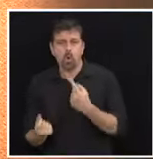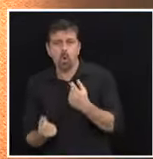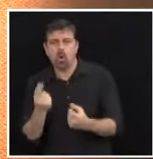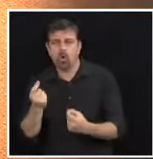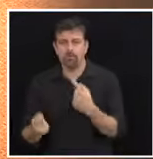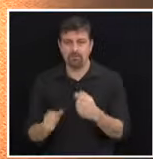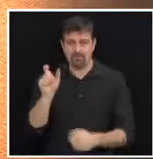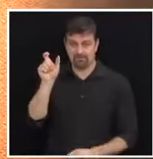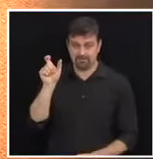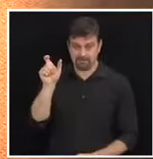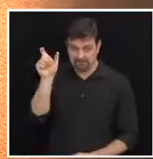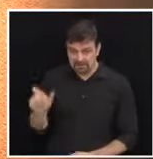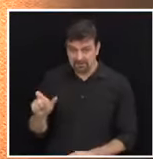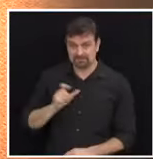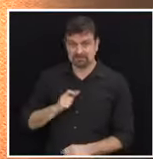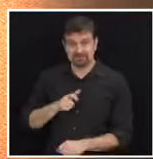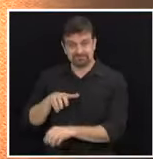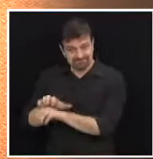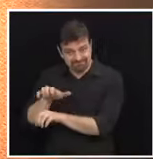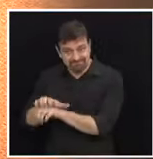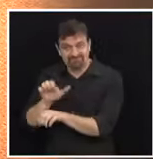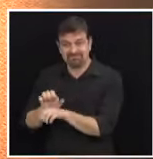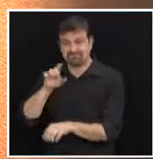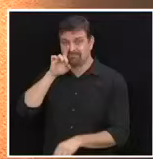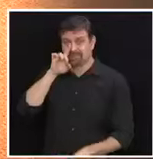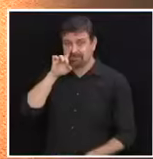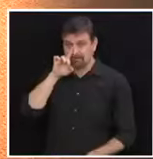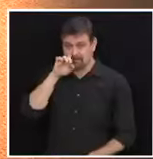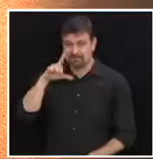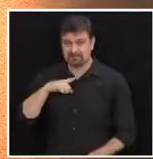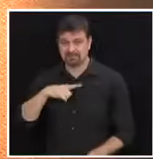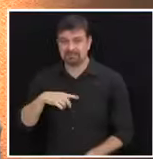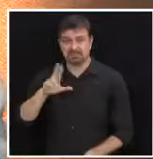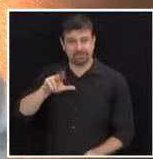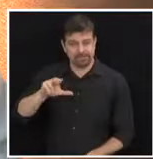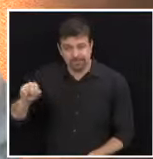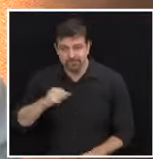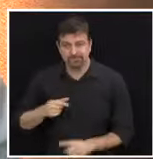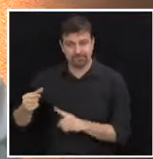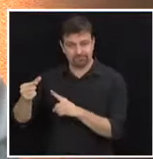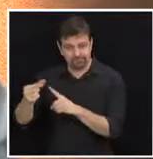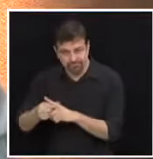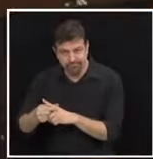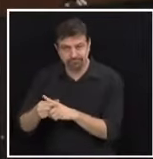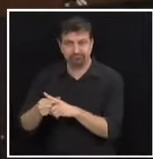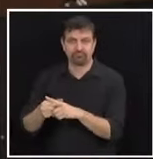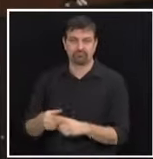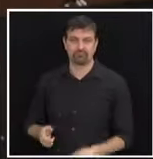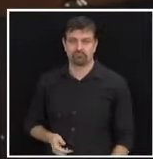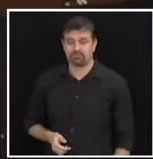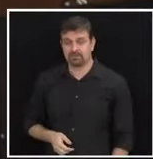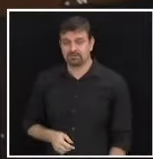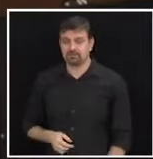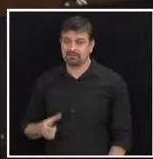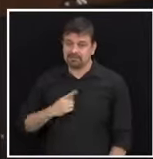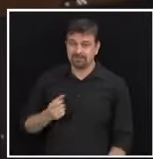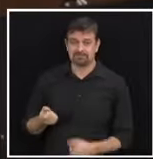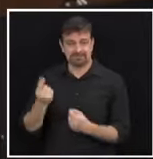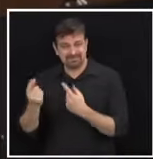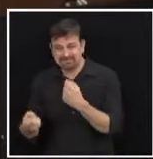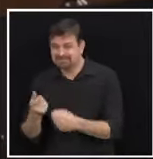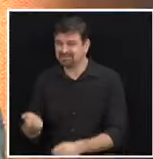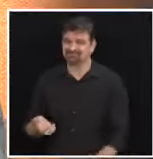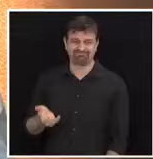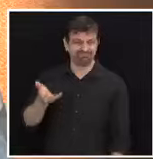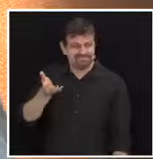prática sexual de risco e de forma alguma consegue usar o preservativo. Não é tão comum, mas ela fala, eu não